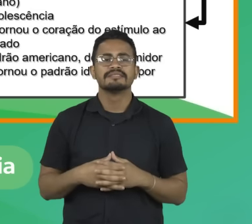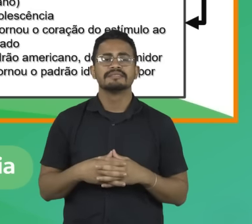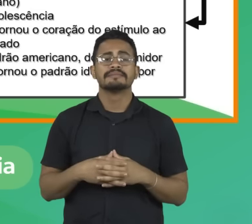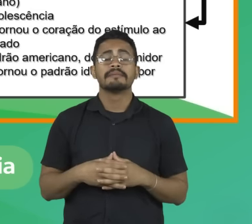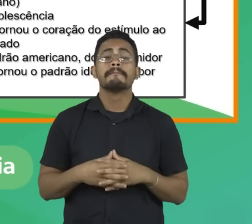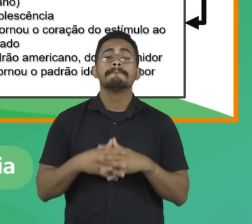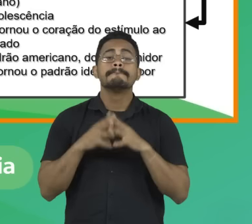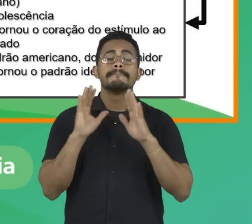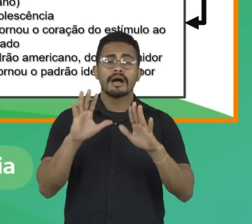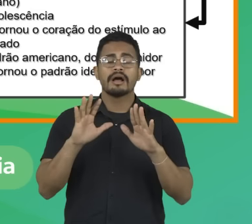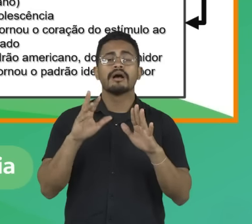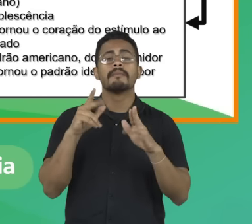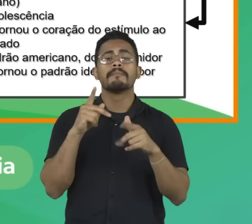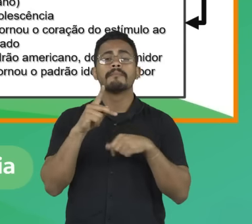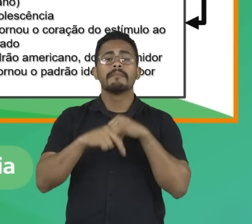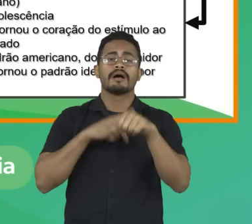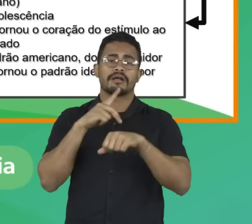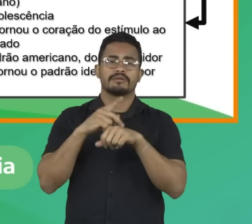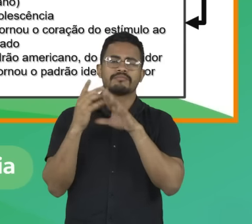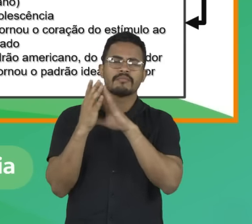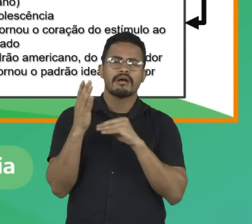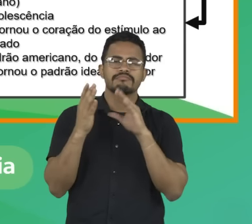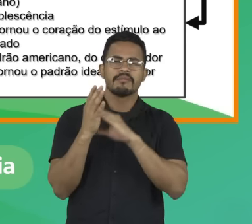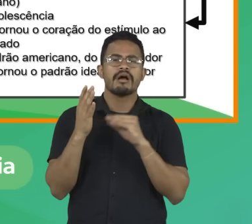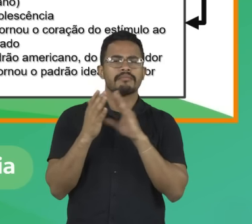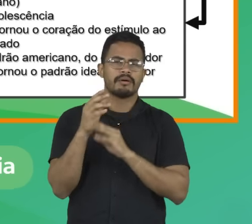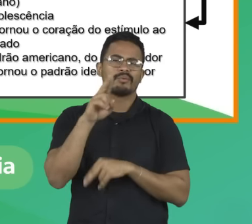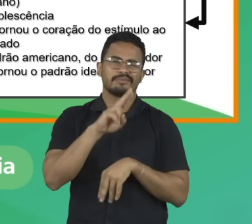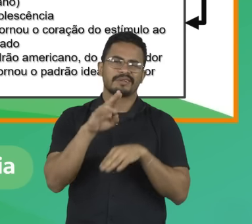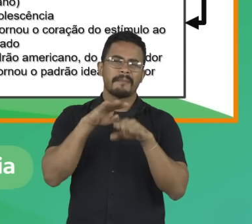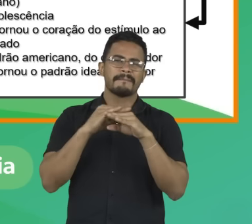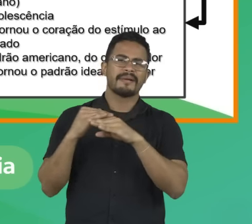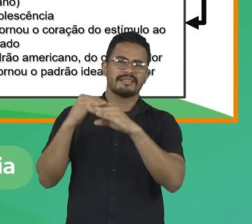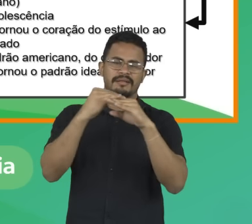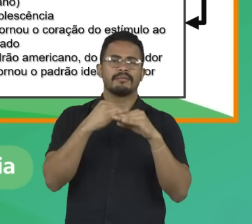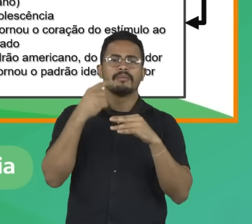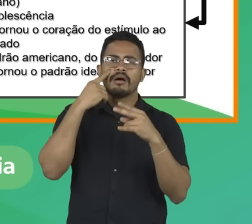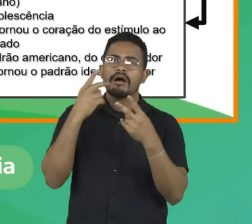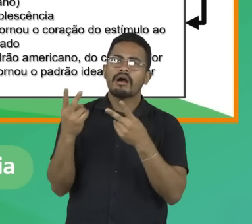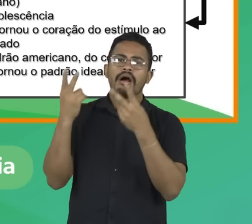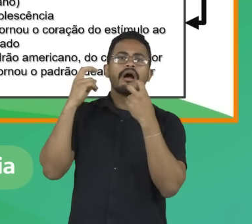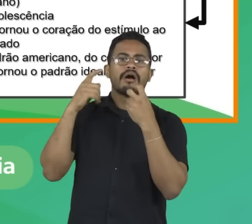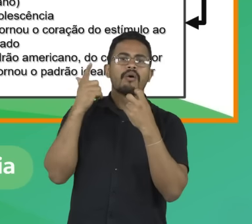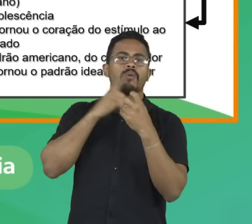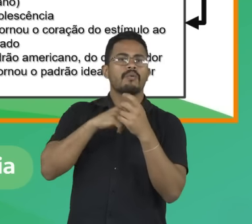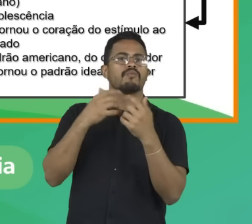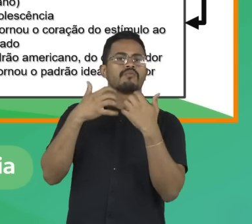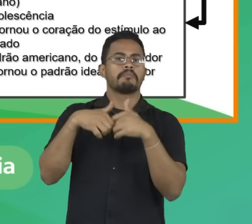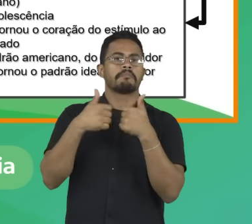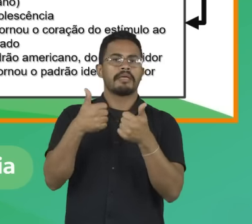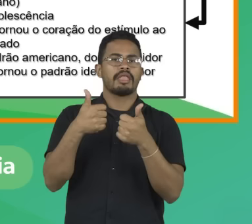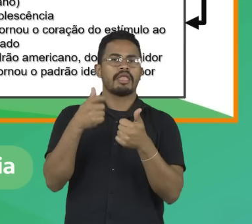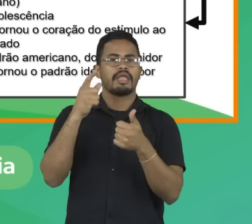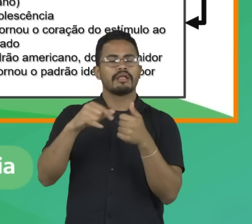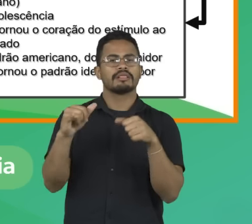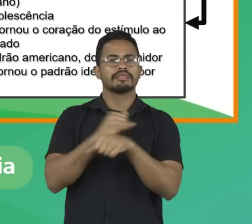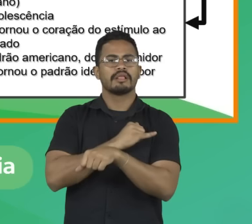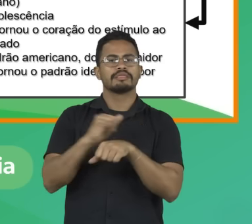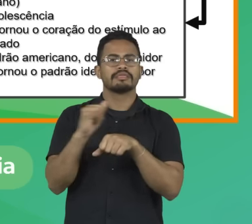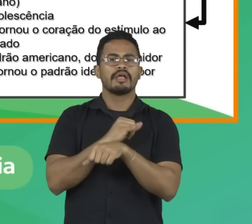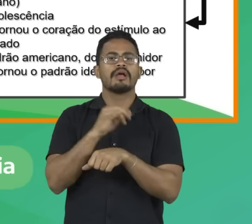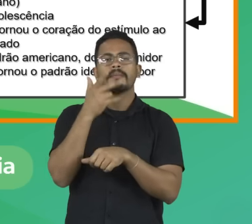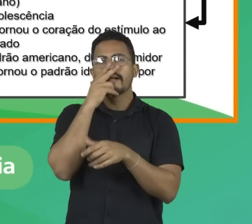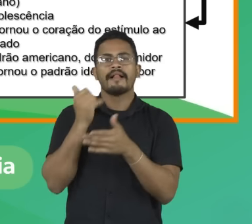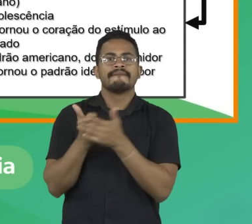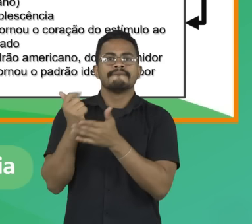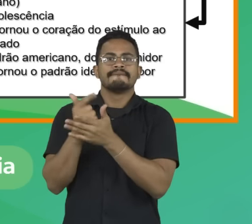mas os países passaram a usar isso realmente como padrão porque viram isso funcionando como um padrão de estratégia de consumo e